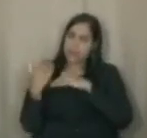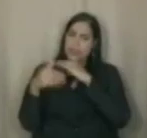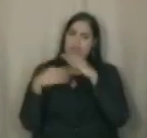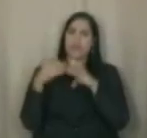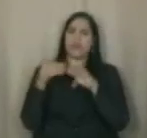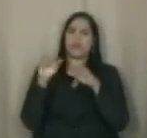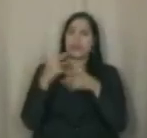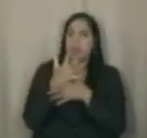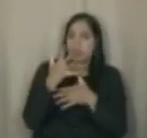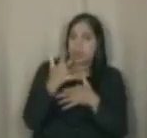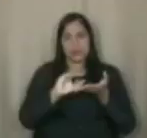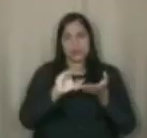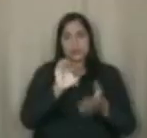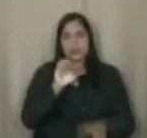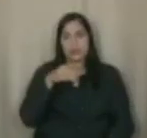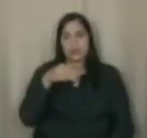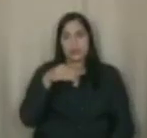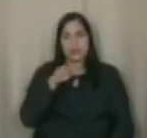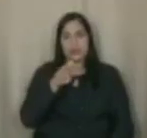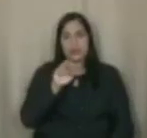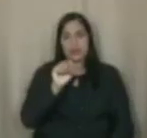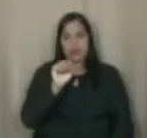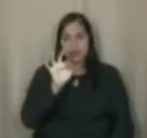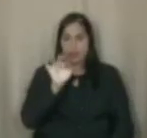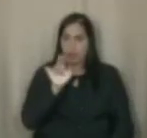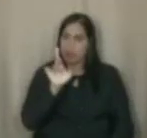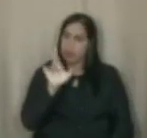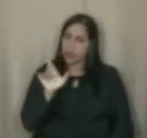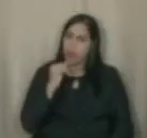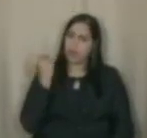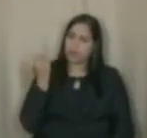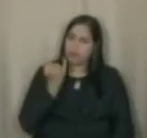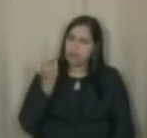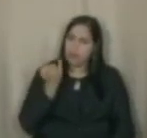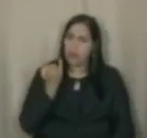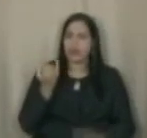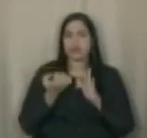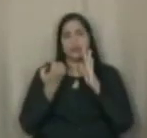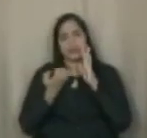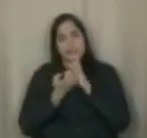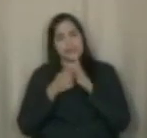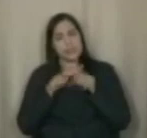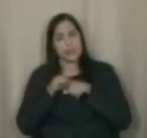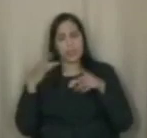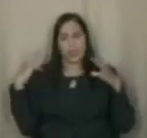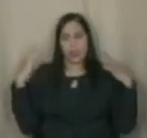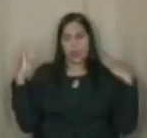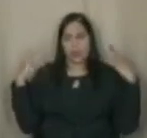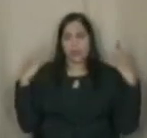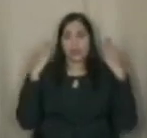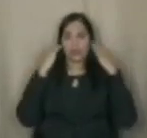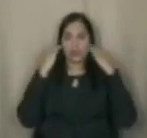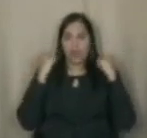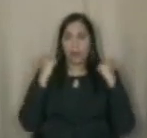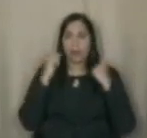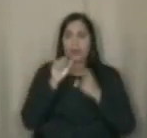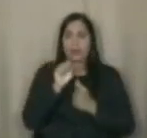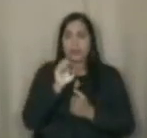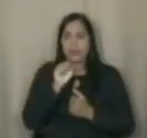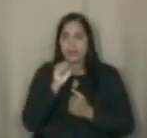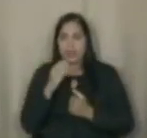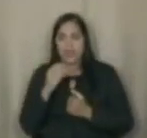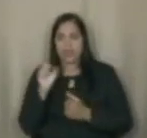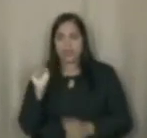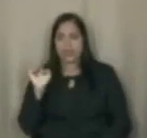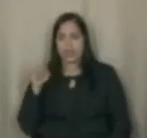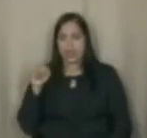nosso estado e do nosso país. A gente sabe da importância da Embratur também, a importância do turismo. E também sabemos o quanto o SESC e o SENAC são